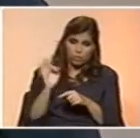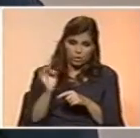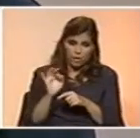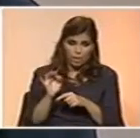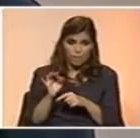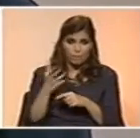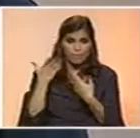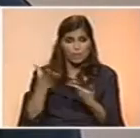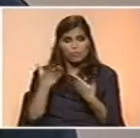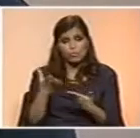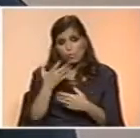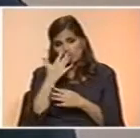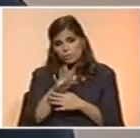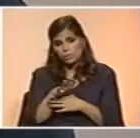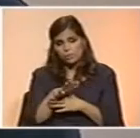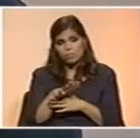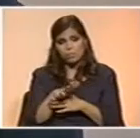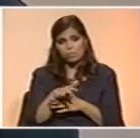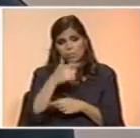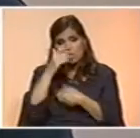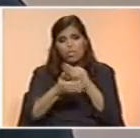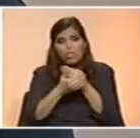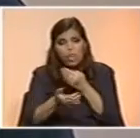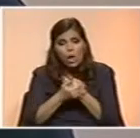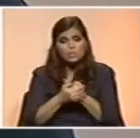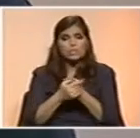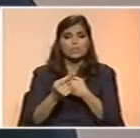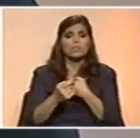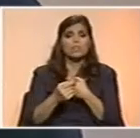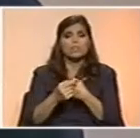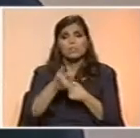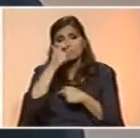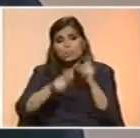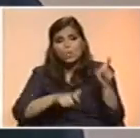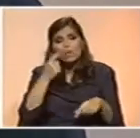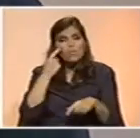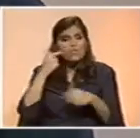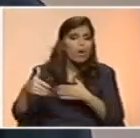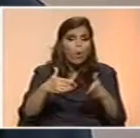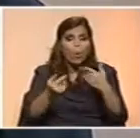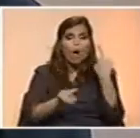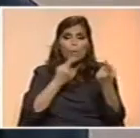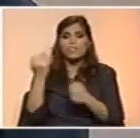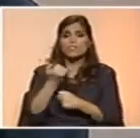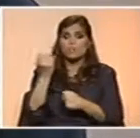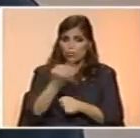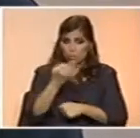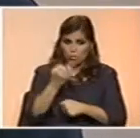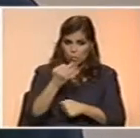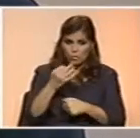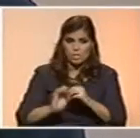como ajudar sem abrigo, idosos, algumas instituições do Porto. E portanto, fazemos várias